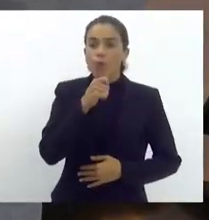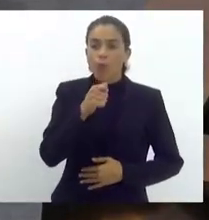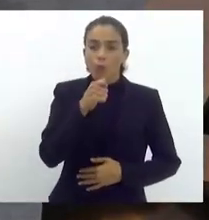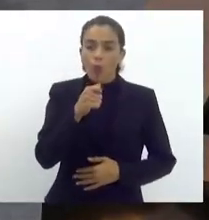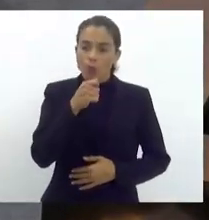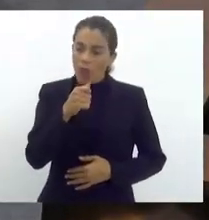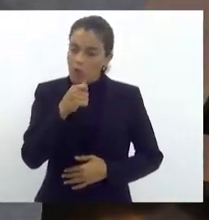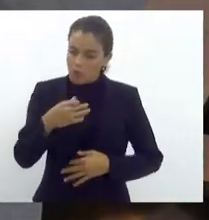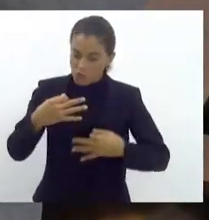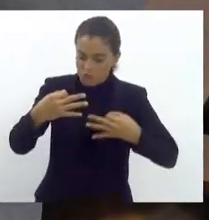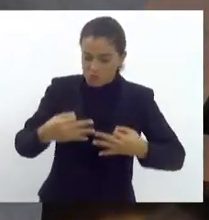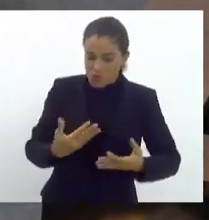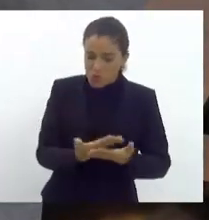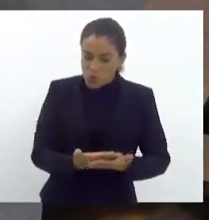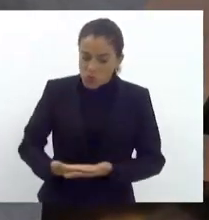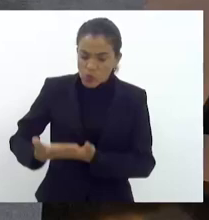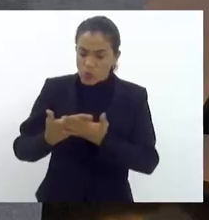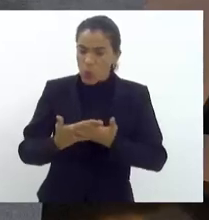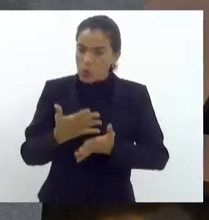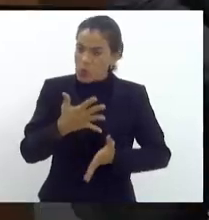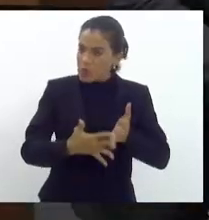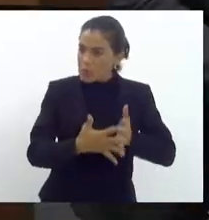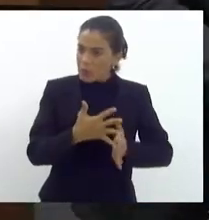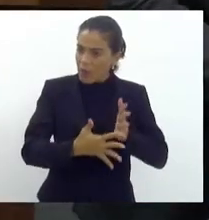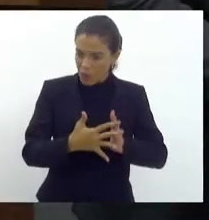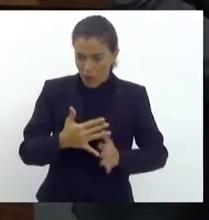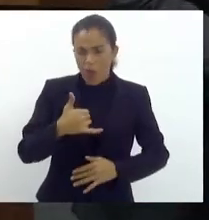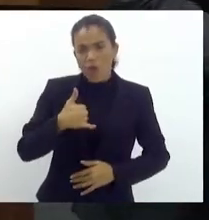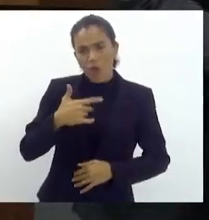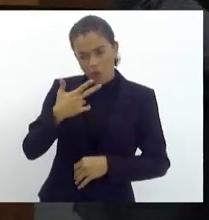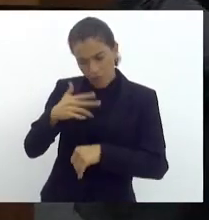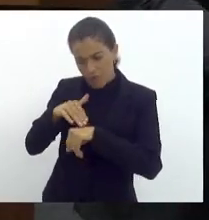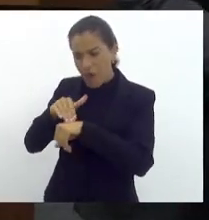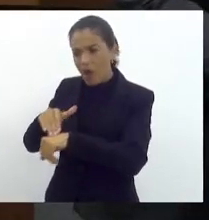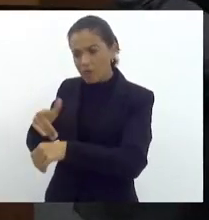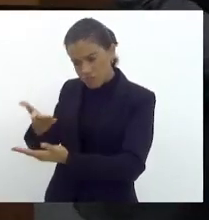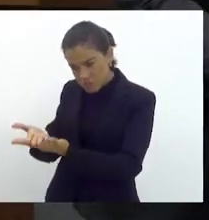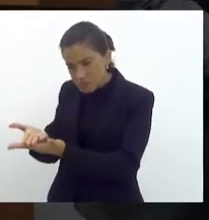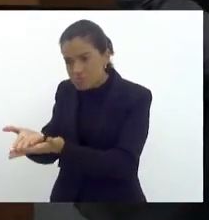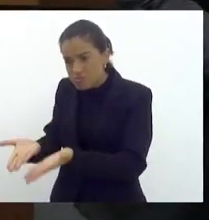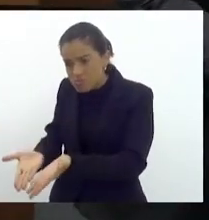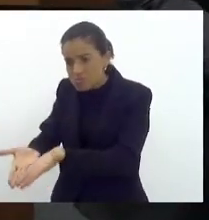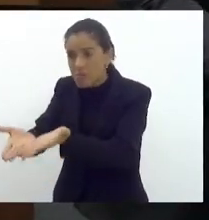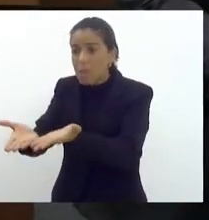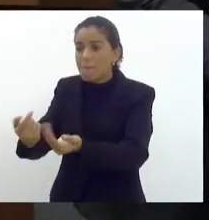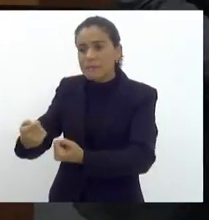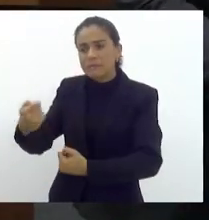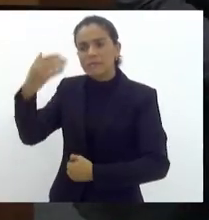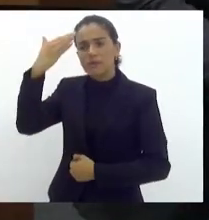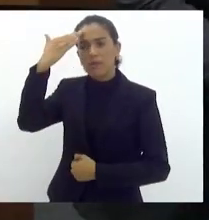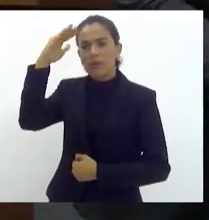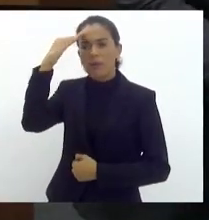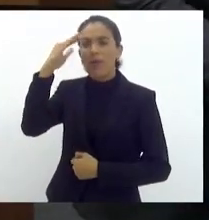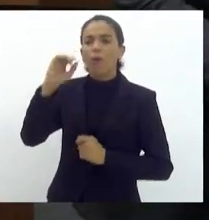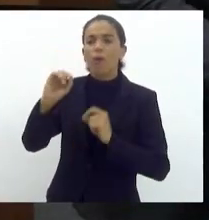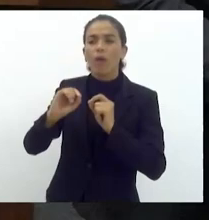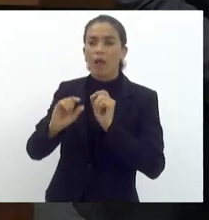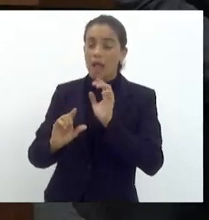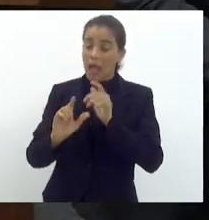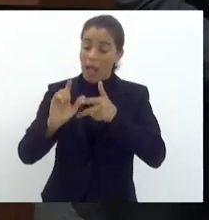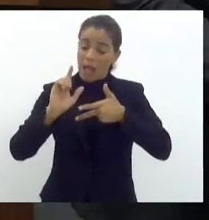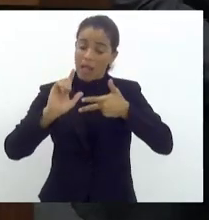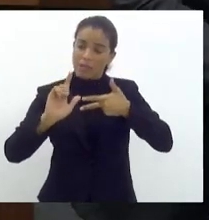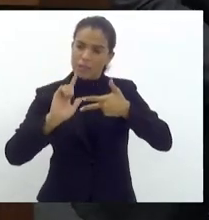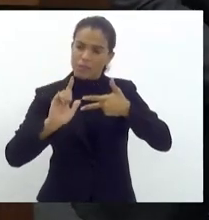o devido o estudo de impacto é justo fazê-lo e faço e fala o que faça até porque você nem precisa entender também que a legislação